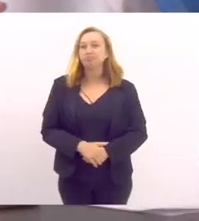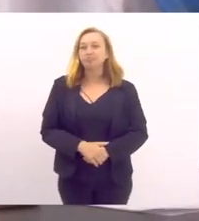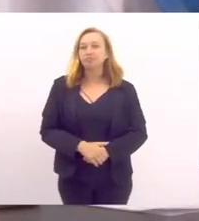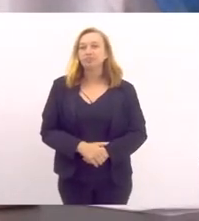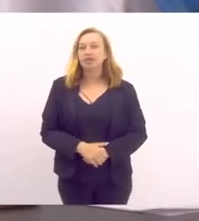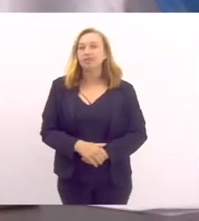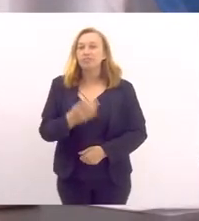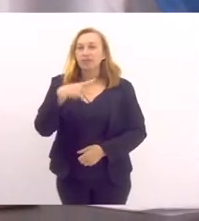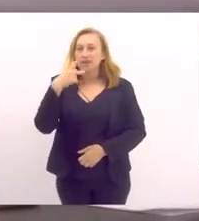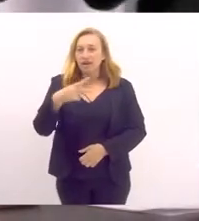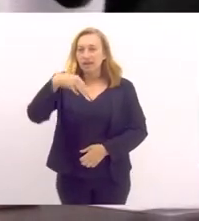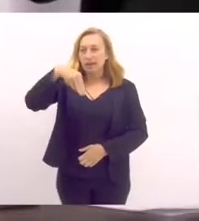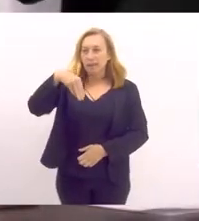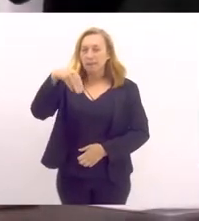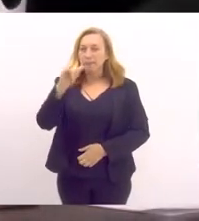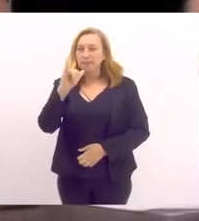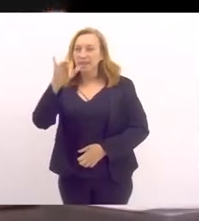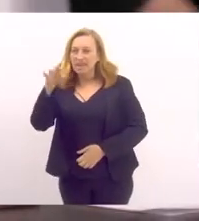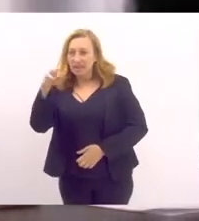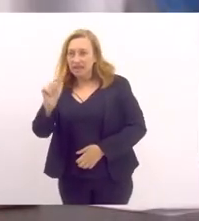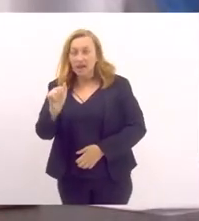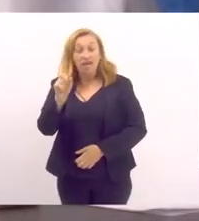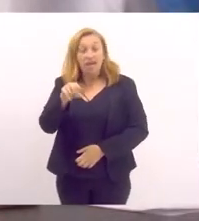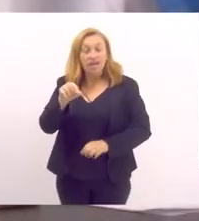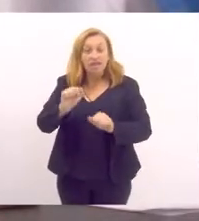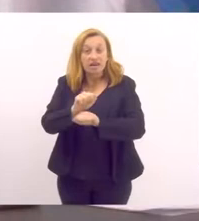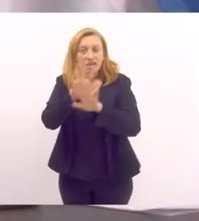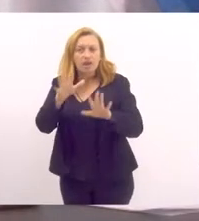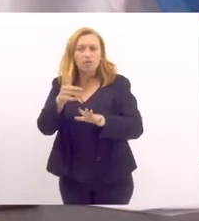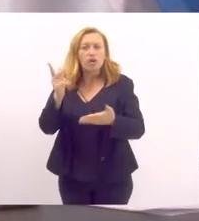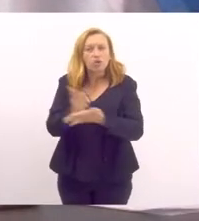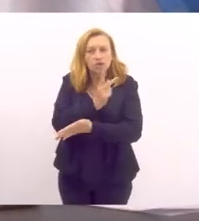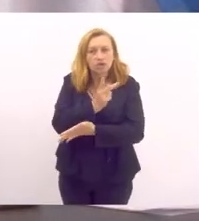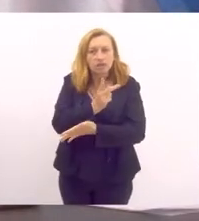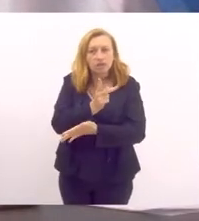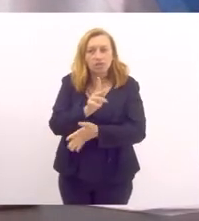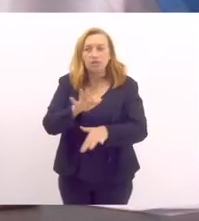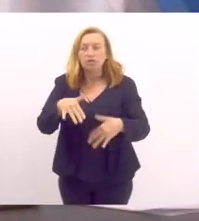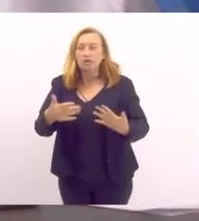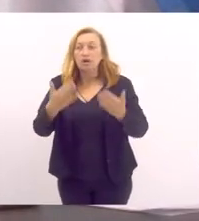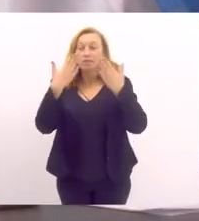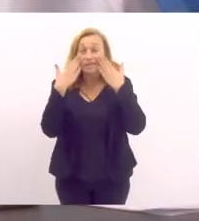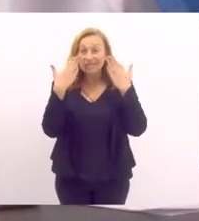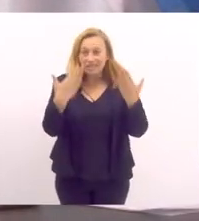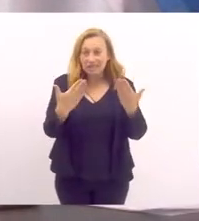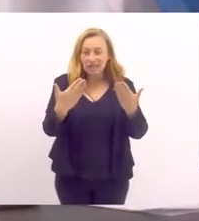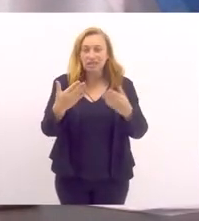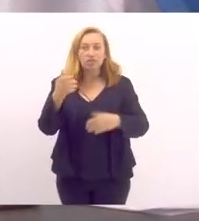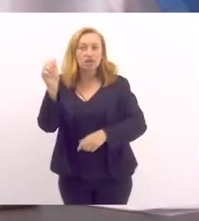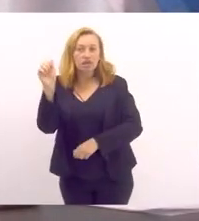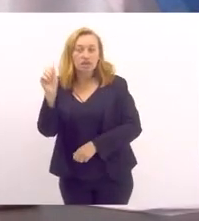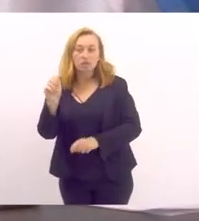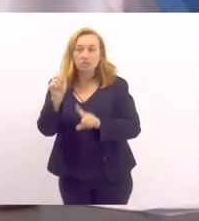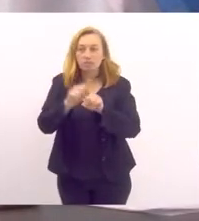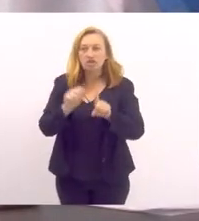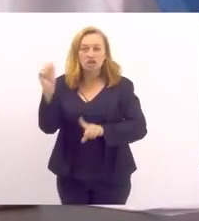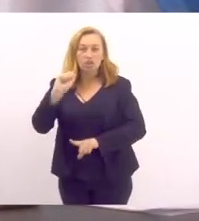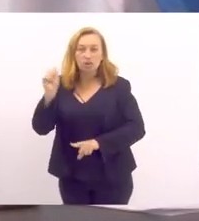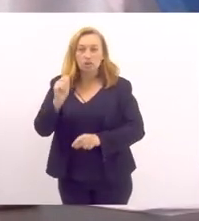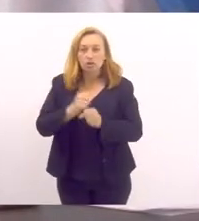a fala da Miriam é um exemplo claro do que aconteceu. Quando foi apresentada em agosto do ano